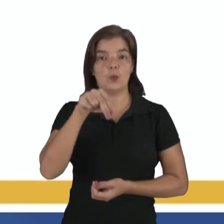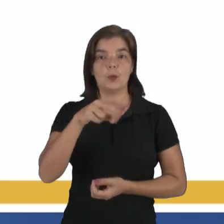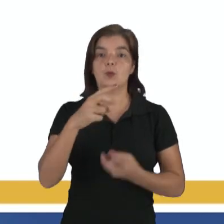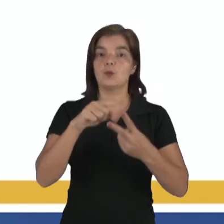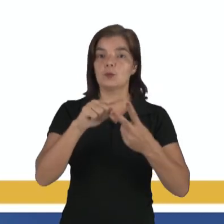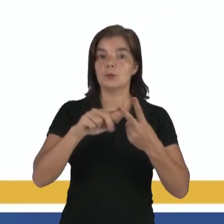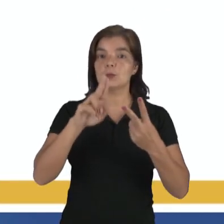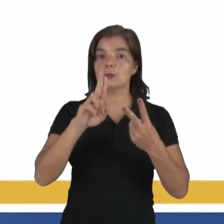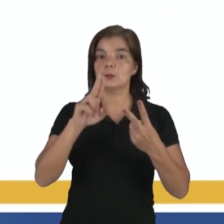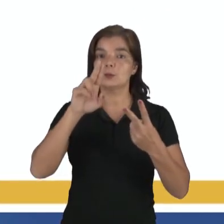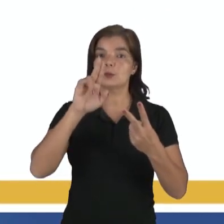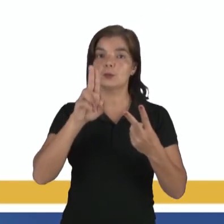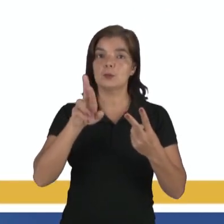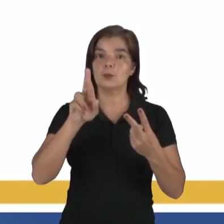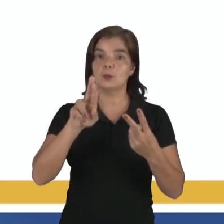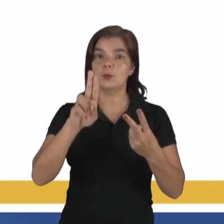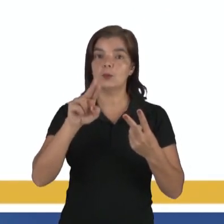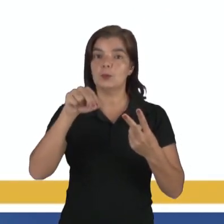2 N's.